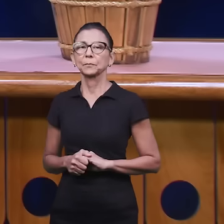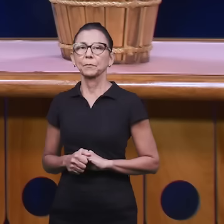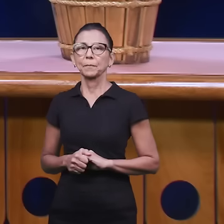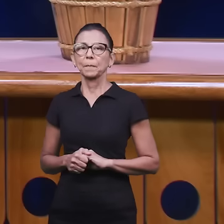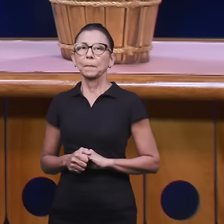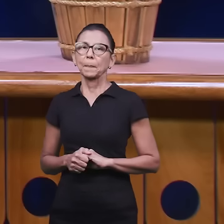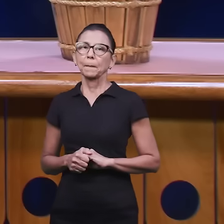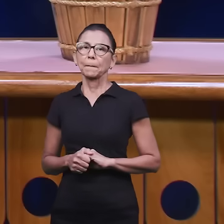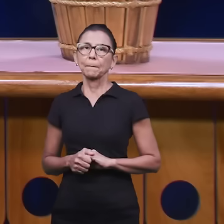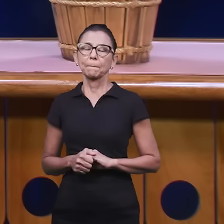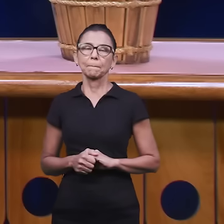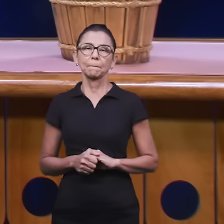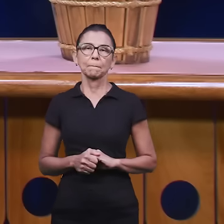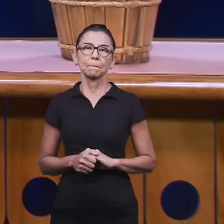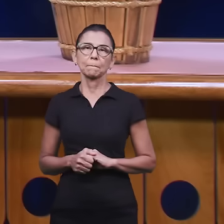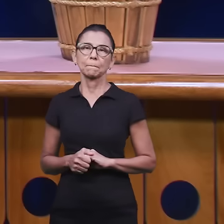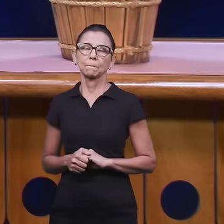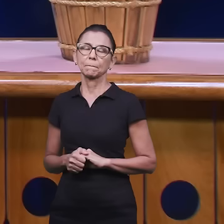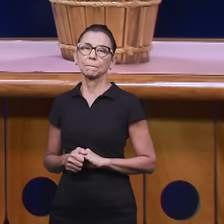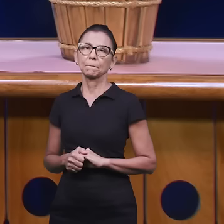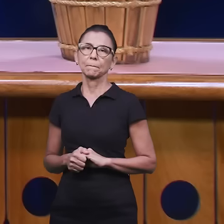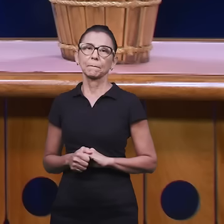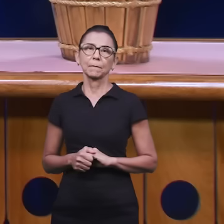igreja que nós temos um processo